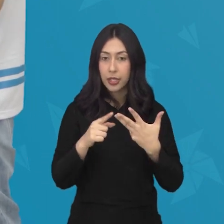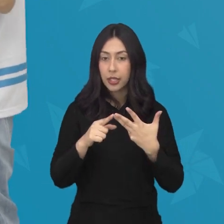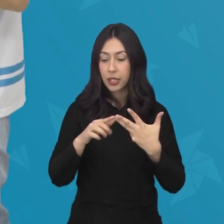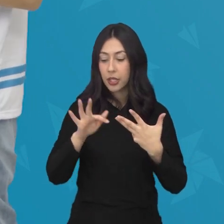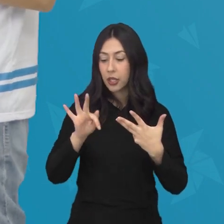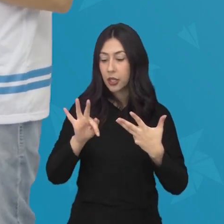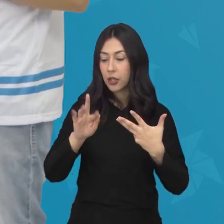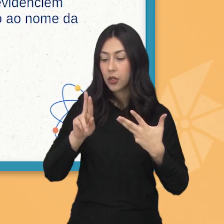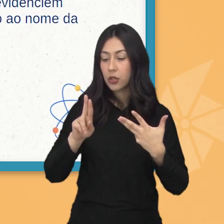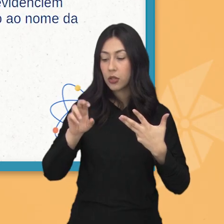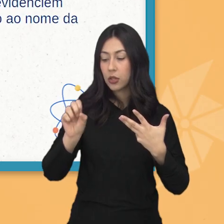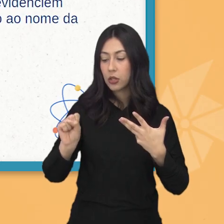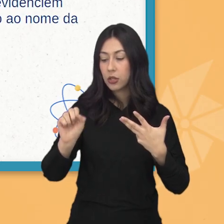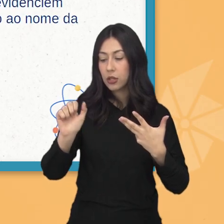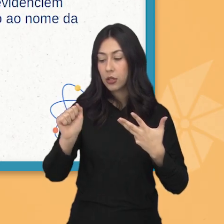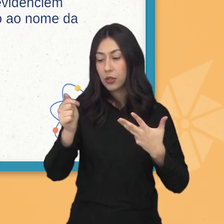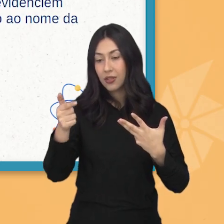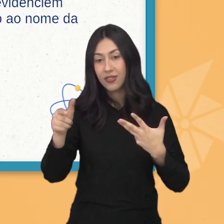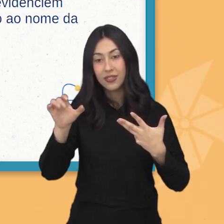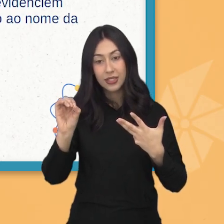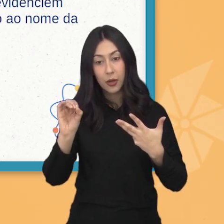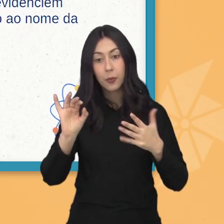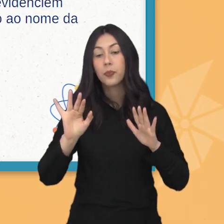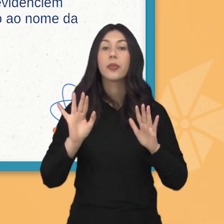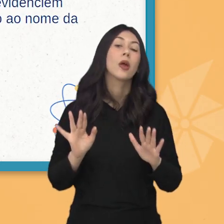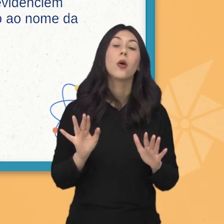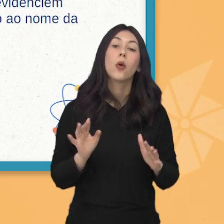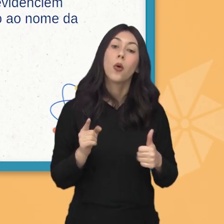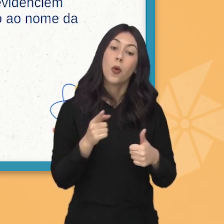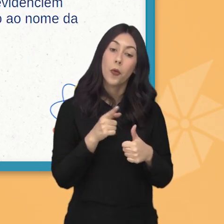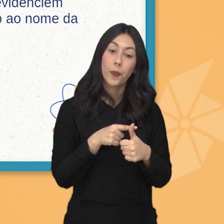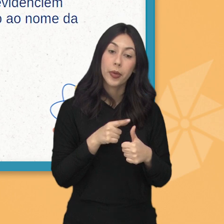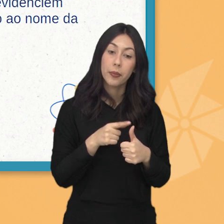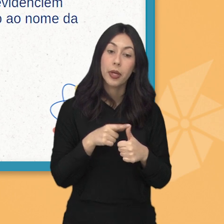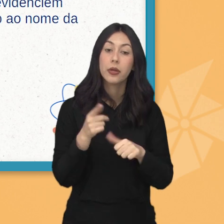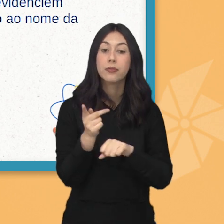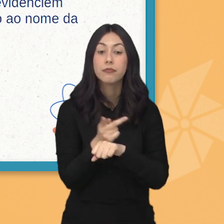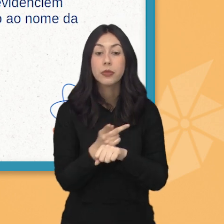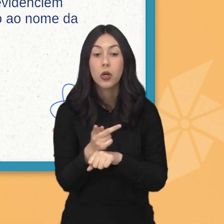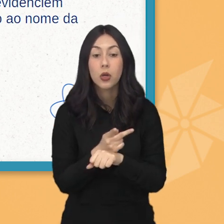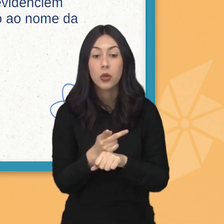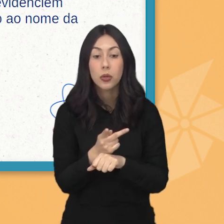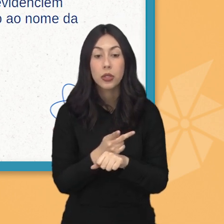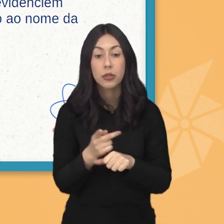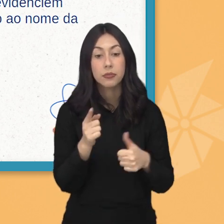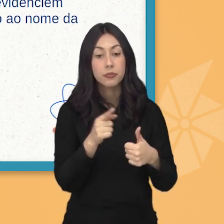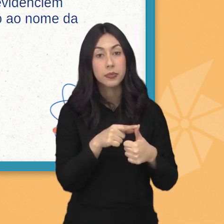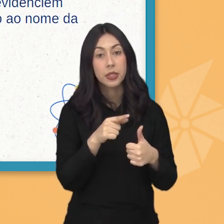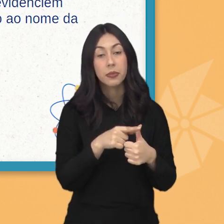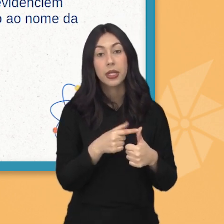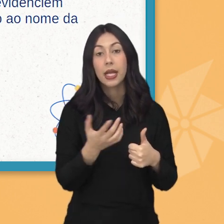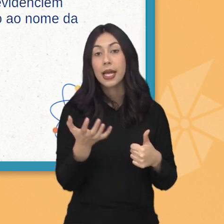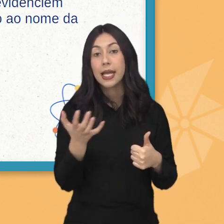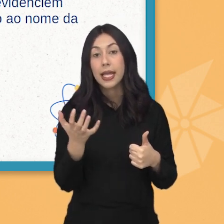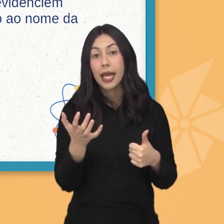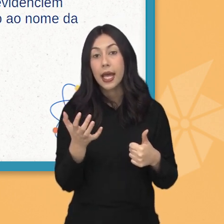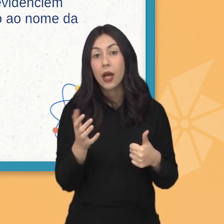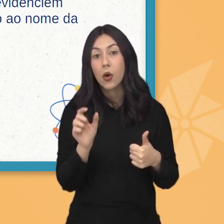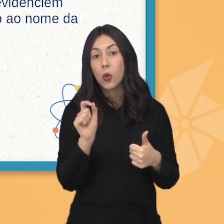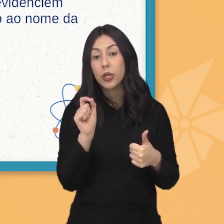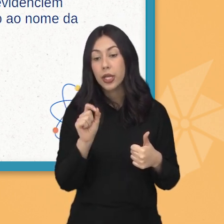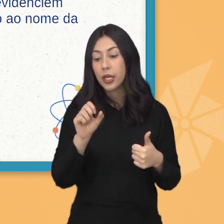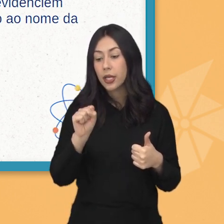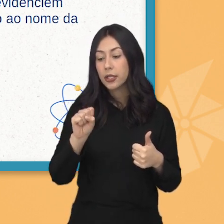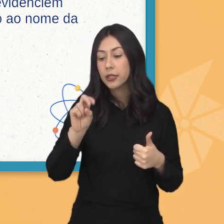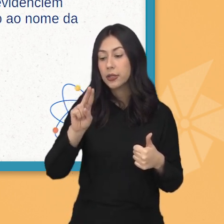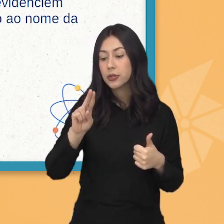de fusão aqui. Então vamos lá, pessoal. No fenômeno 1, procurando as alternativas ali. A gente quer a alternativa que fala de sublimação.